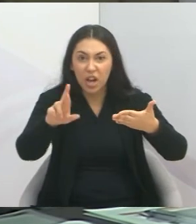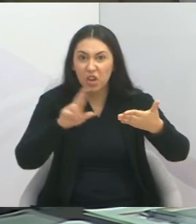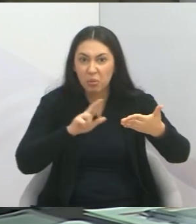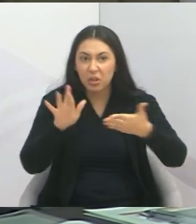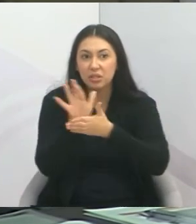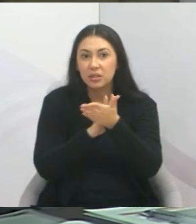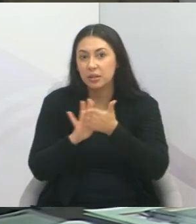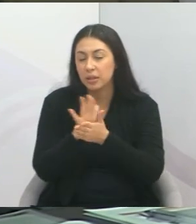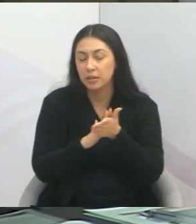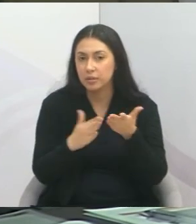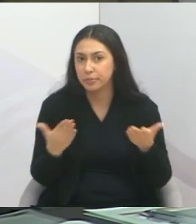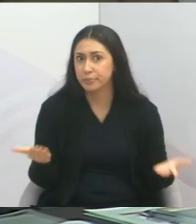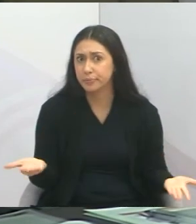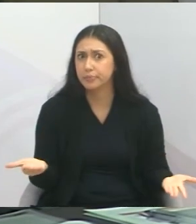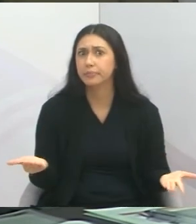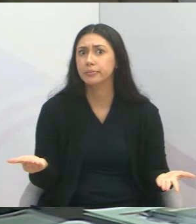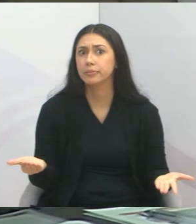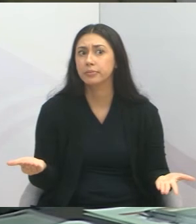respondido